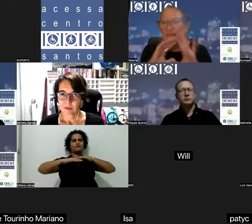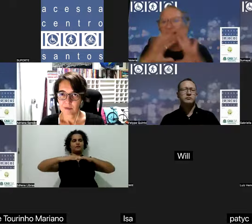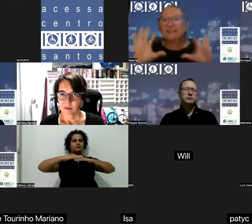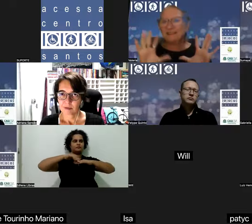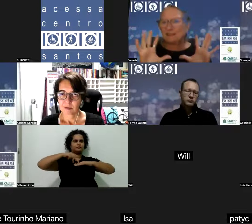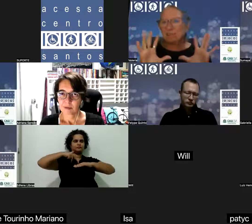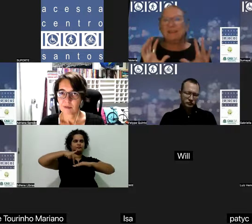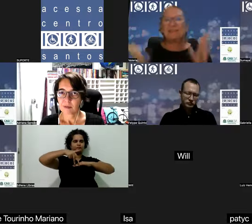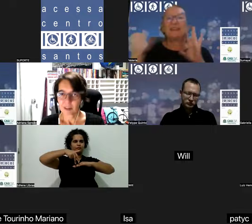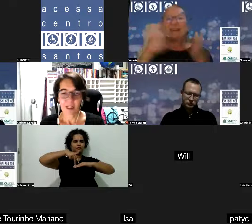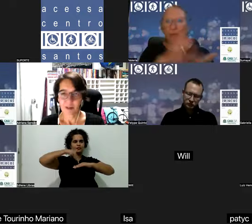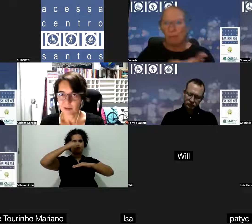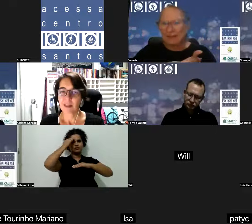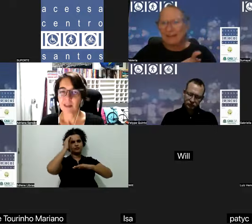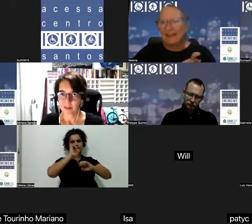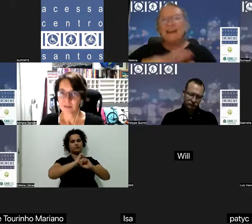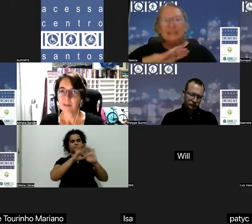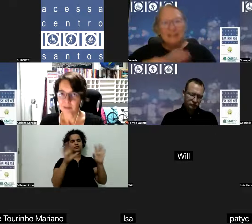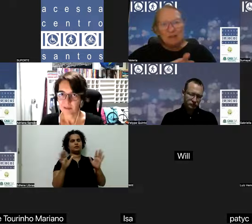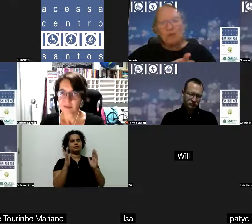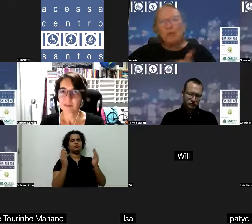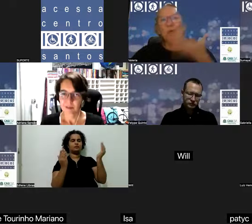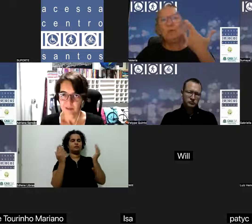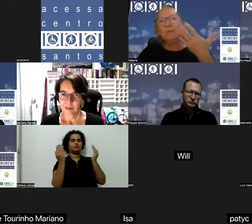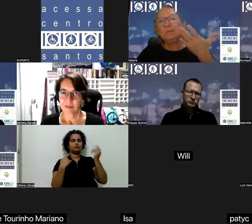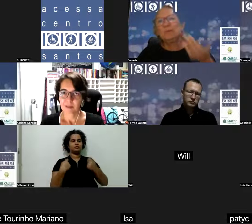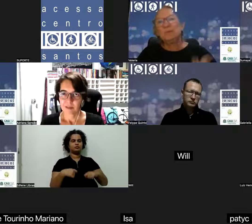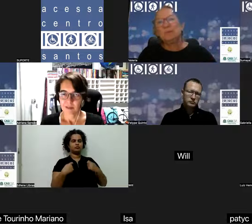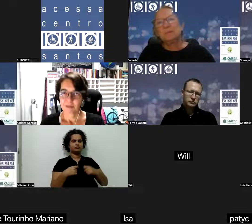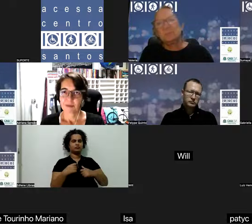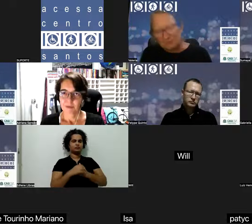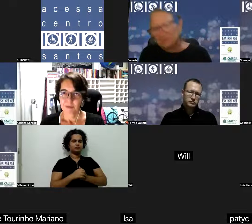você não entende exatamente, você tem que comparar com